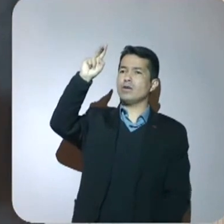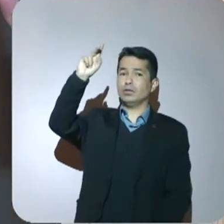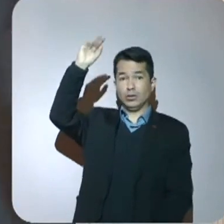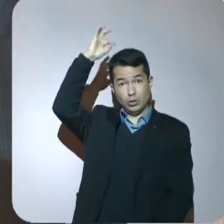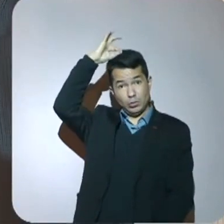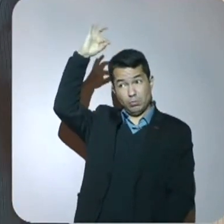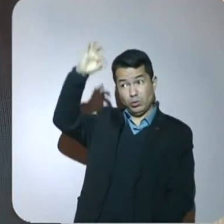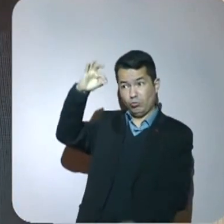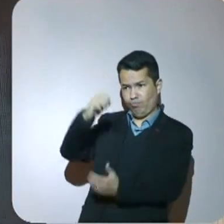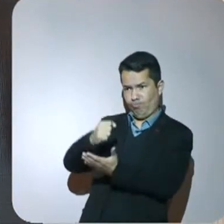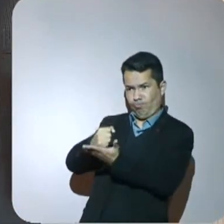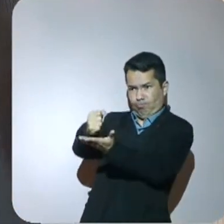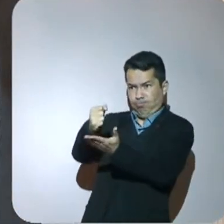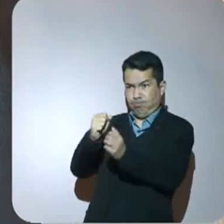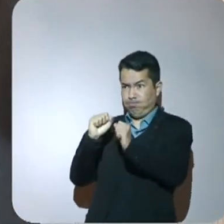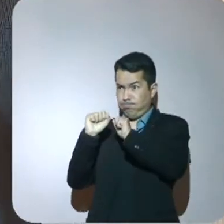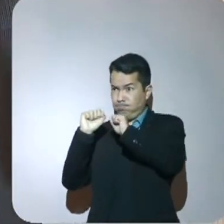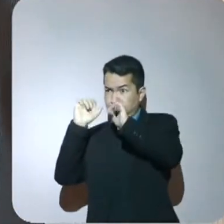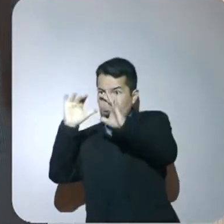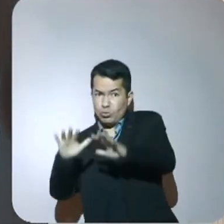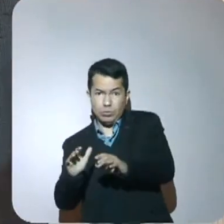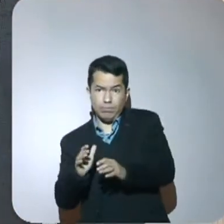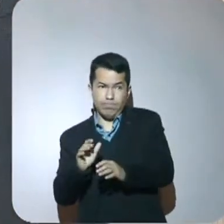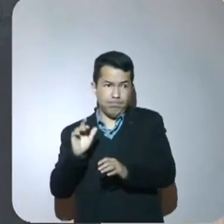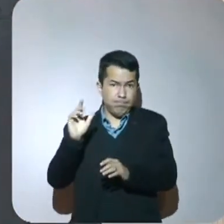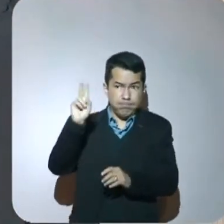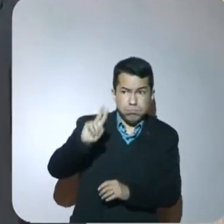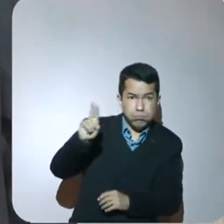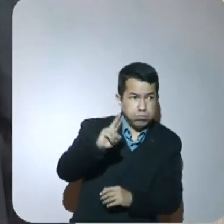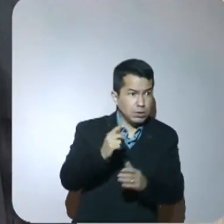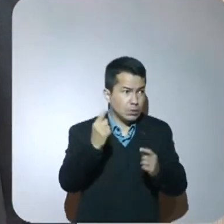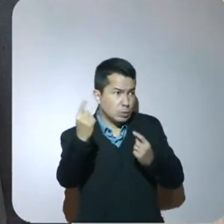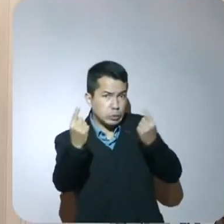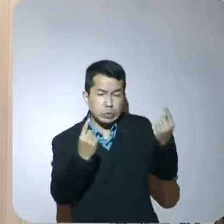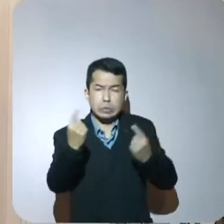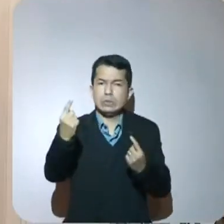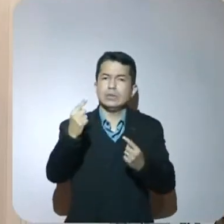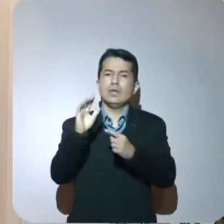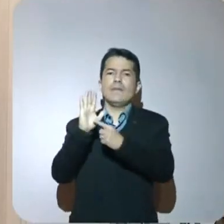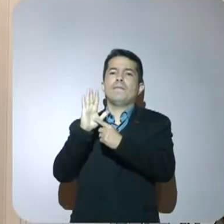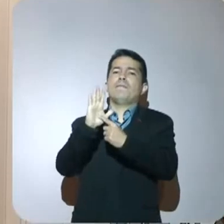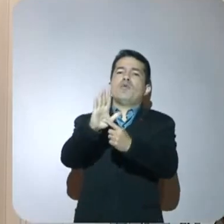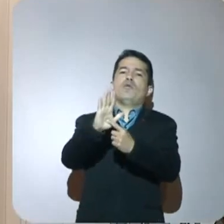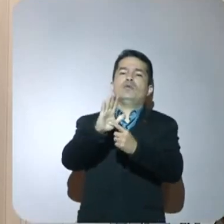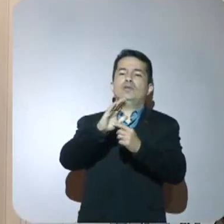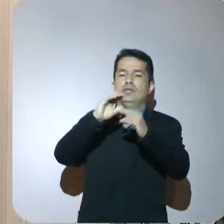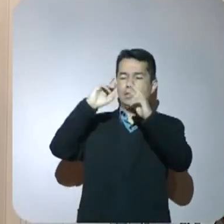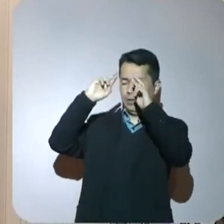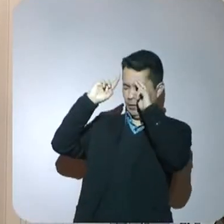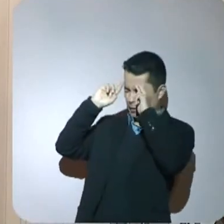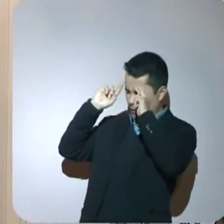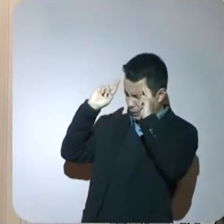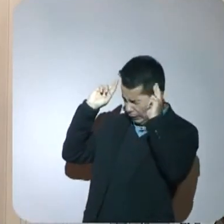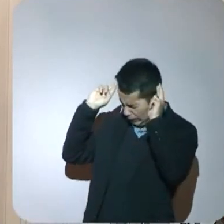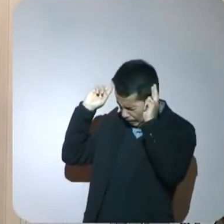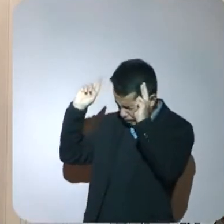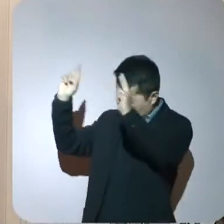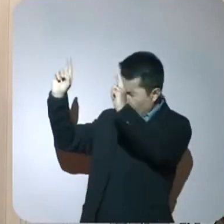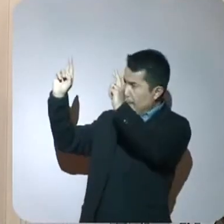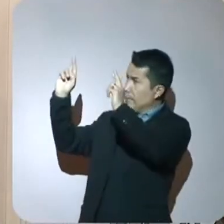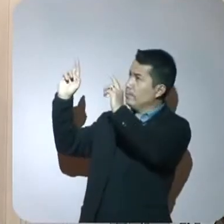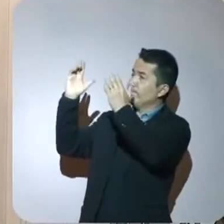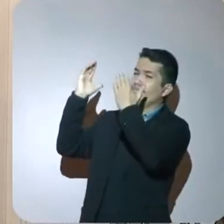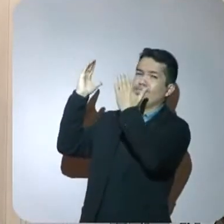e mostrava grande respeito pelo Senhor Jesus. A última marca